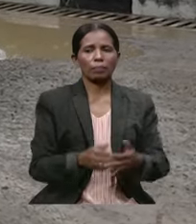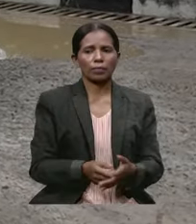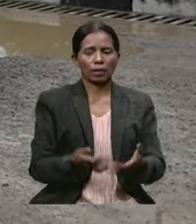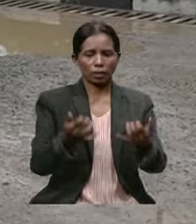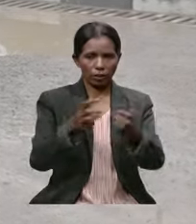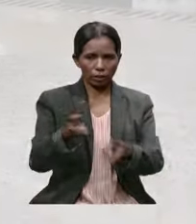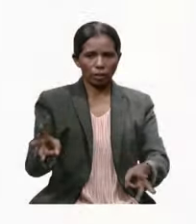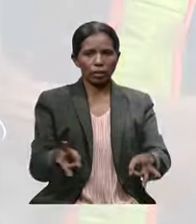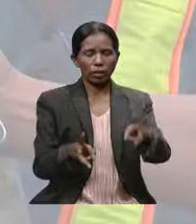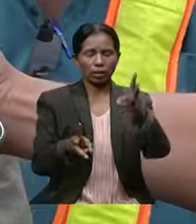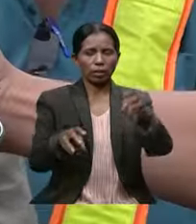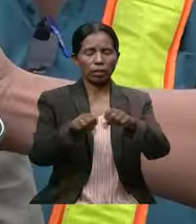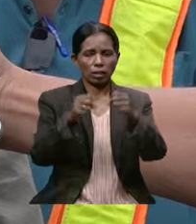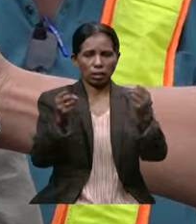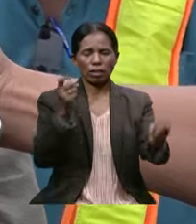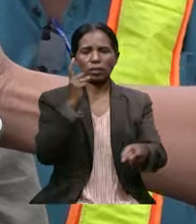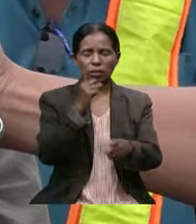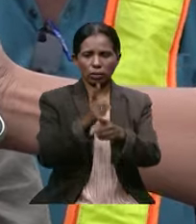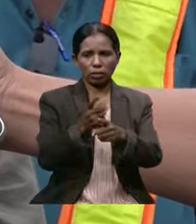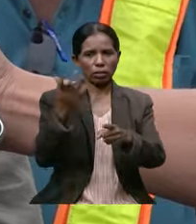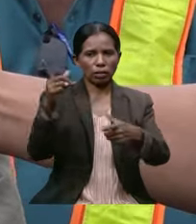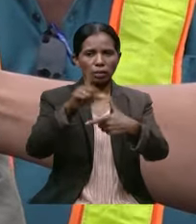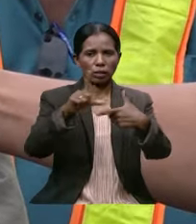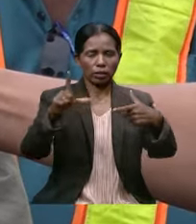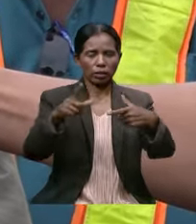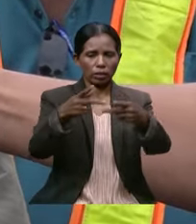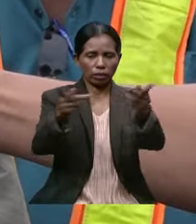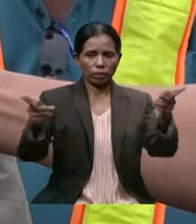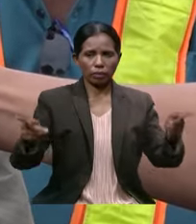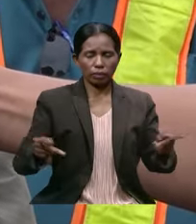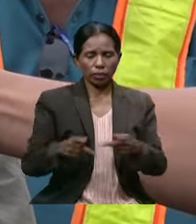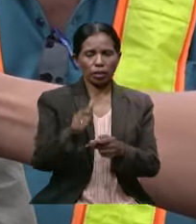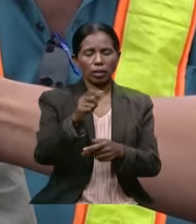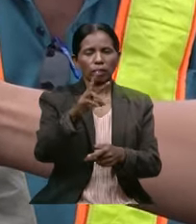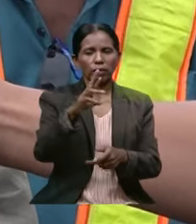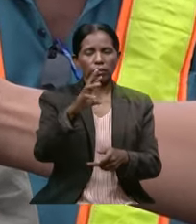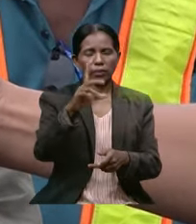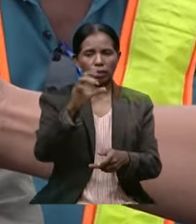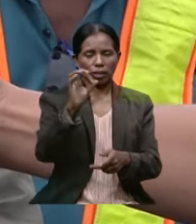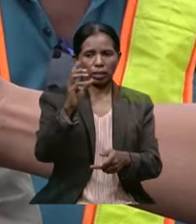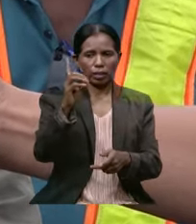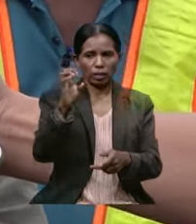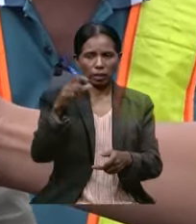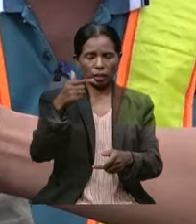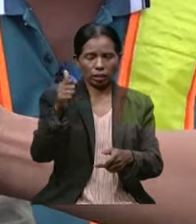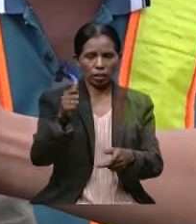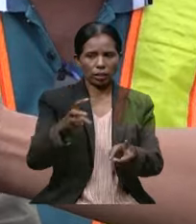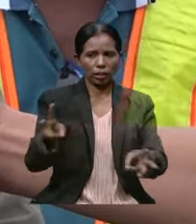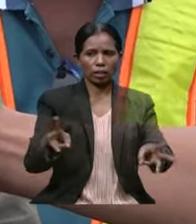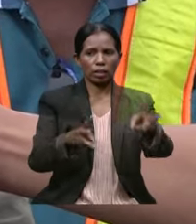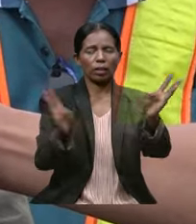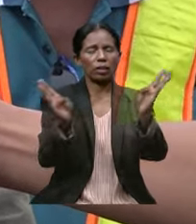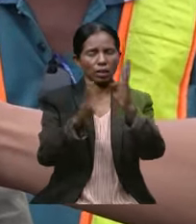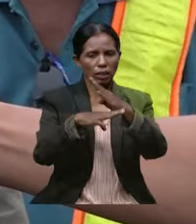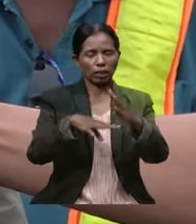idane ATP-TBS ia lingkungan Alfandega ne istrada ne site ona hasa